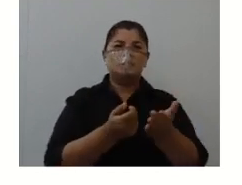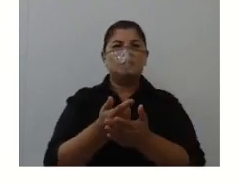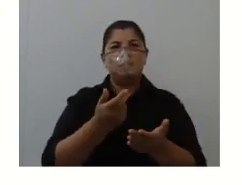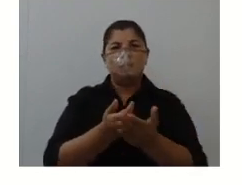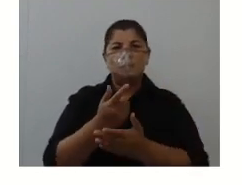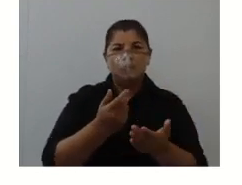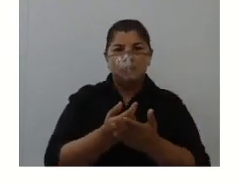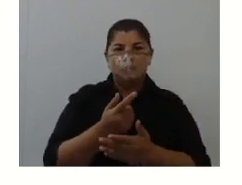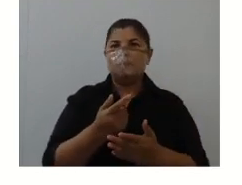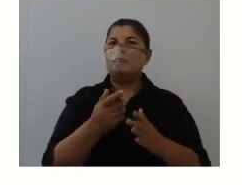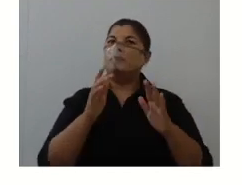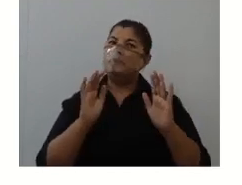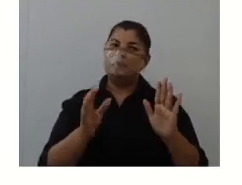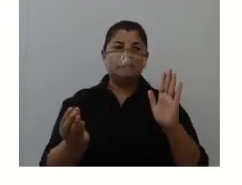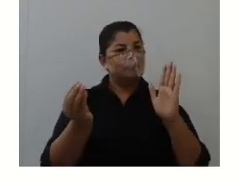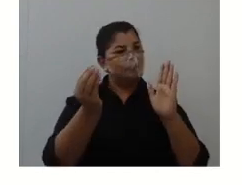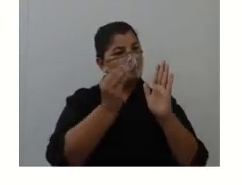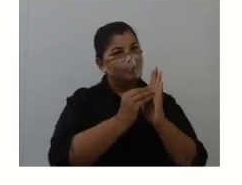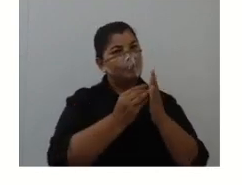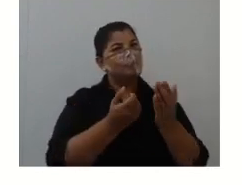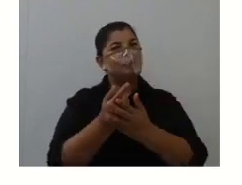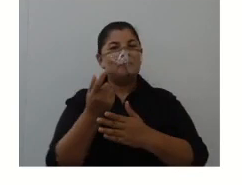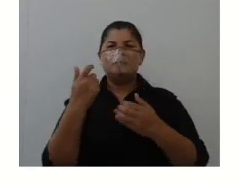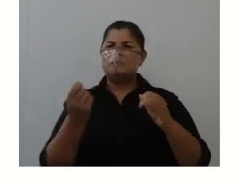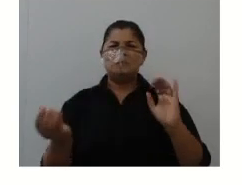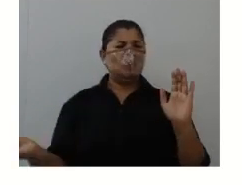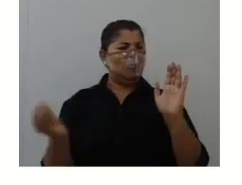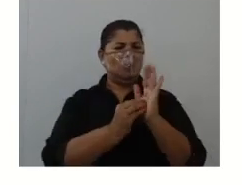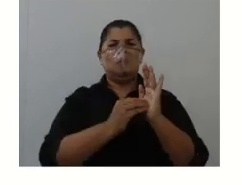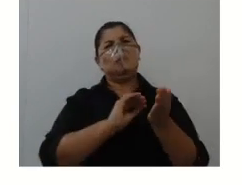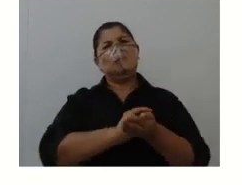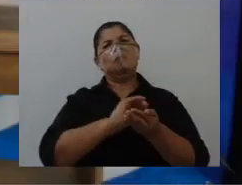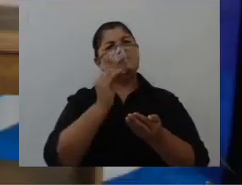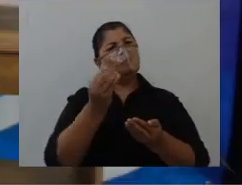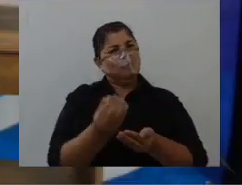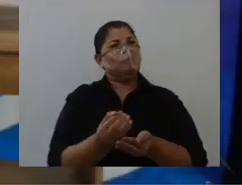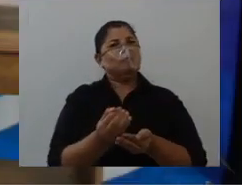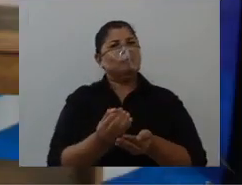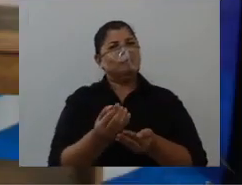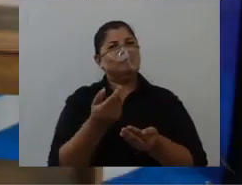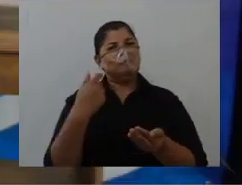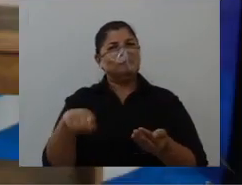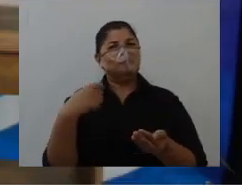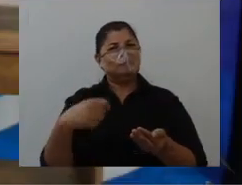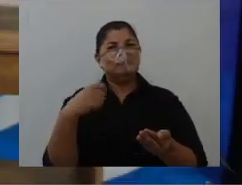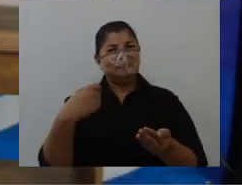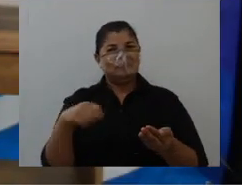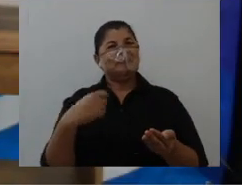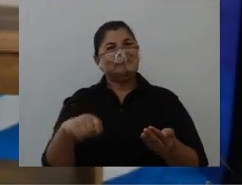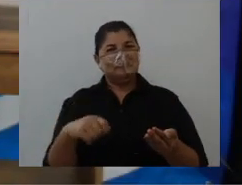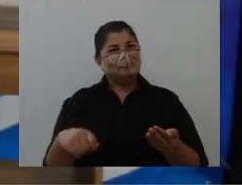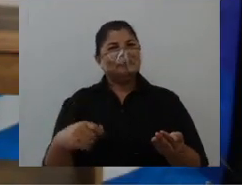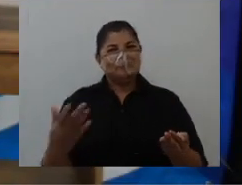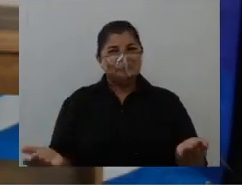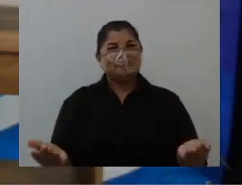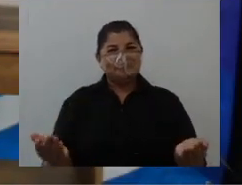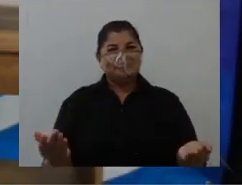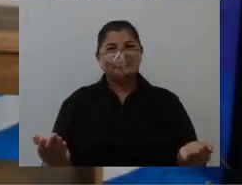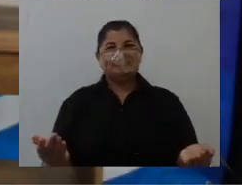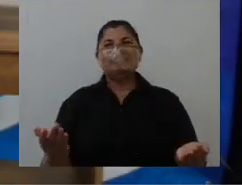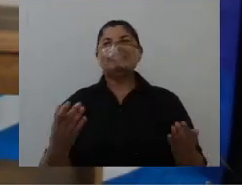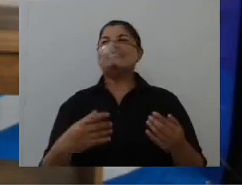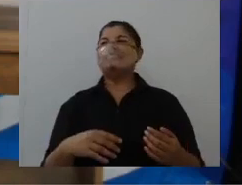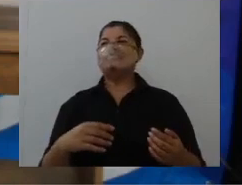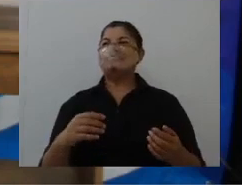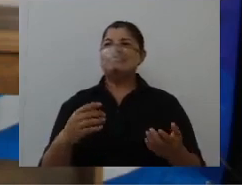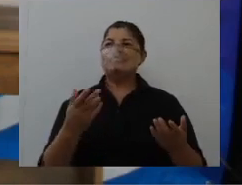lista de compras não pode faltar cuscuz. Viu? Cuscuz. Tem que ter cuscuz. Certo?